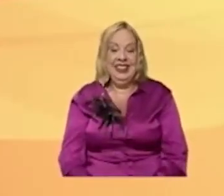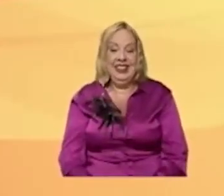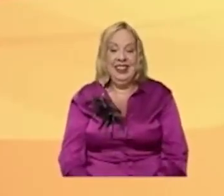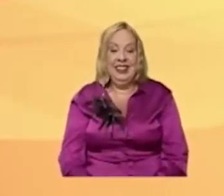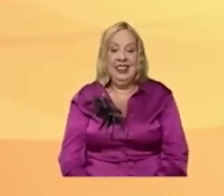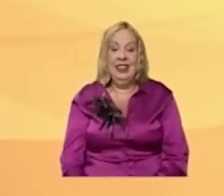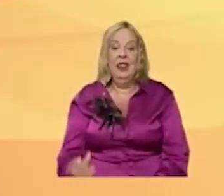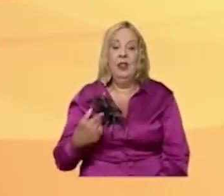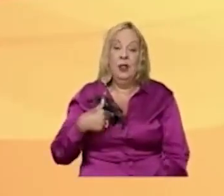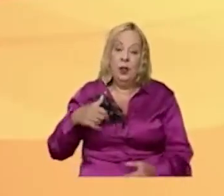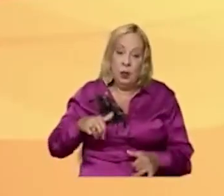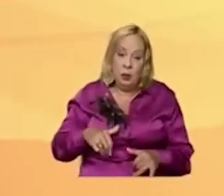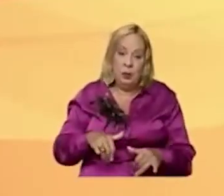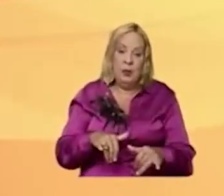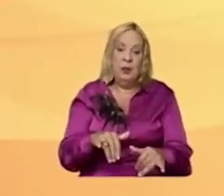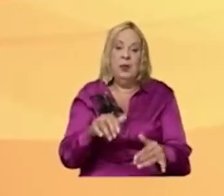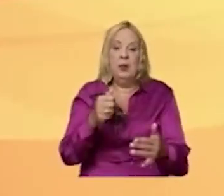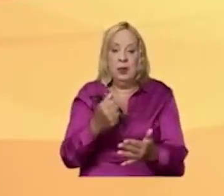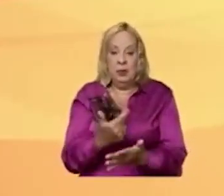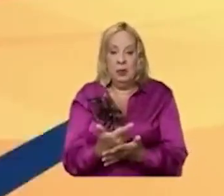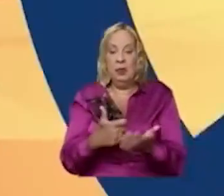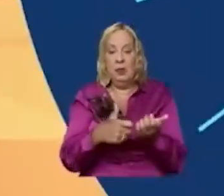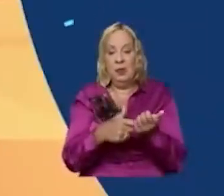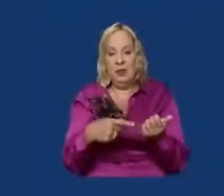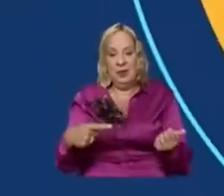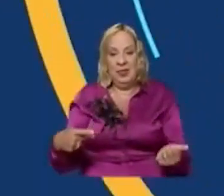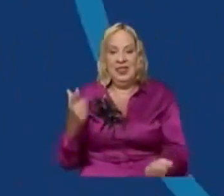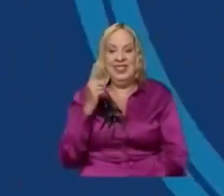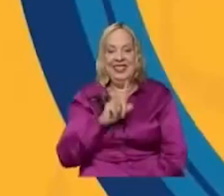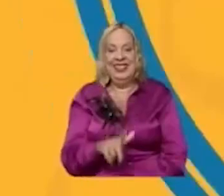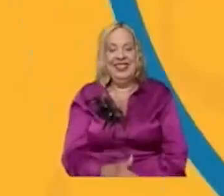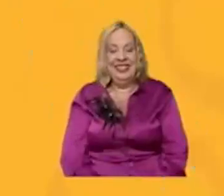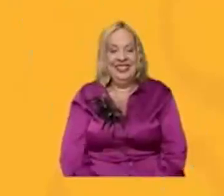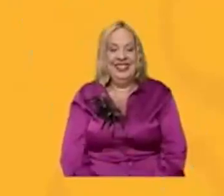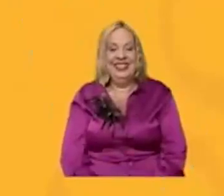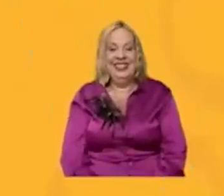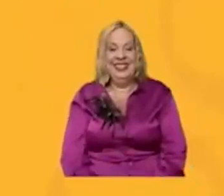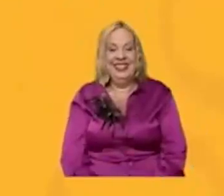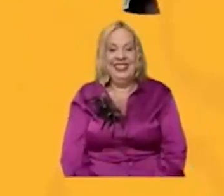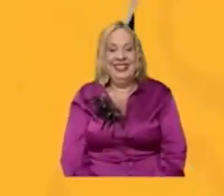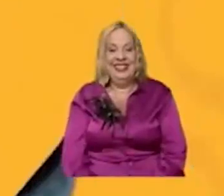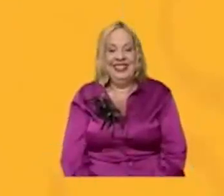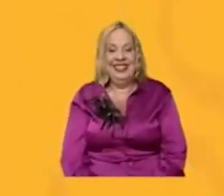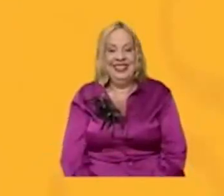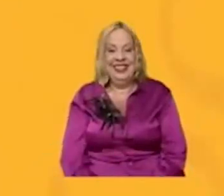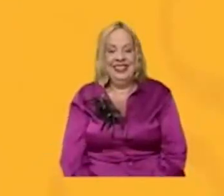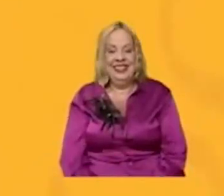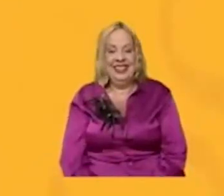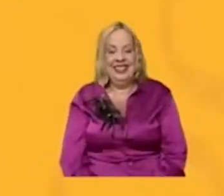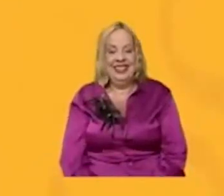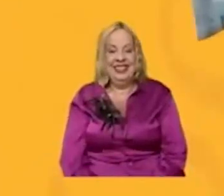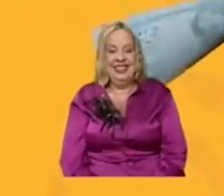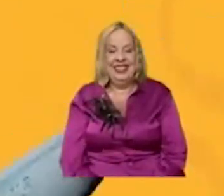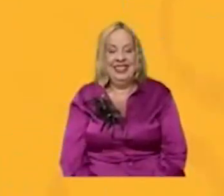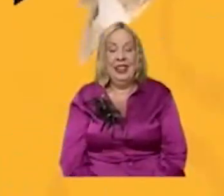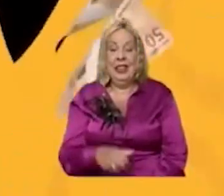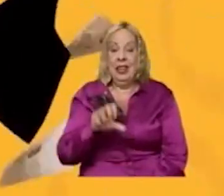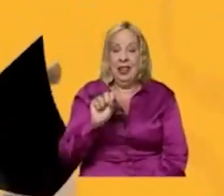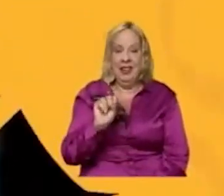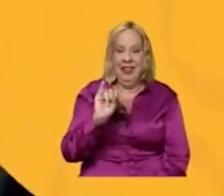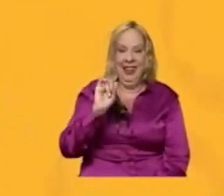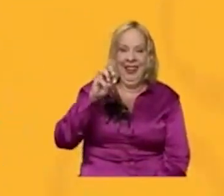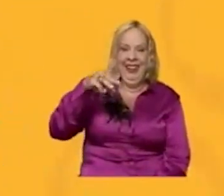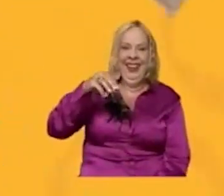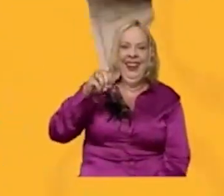fazer suas comprinhas, adquiriu seu Cajucap, foi contemplada. E fechando os ganhadores que dividiram R$5.000, a Simone de